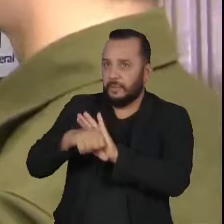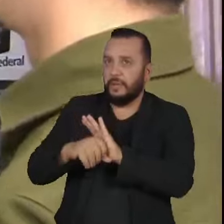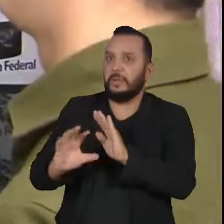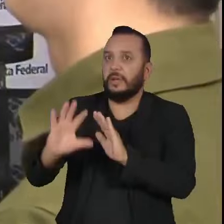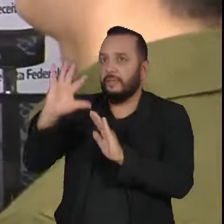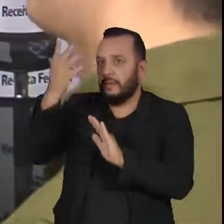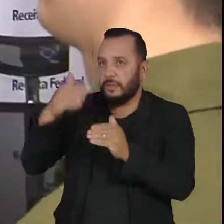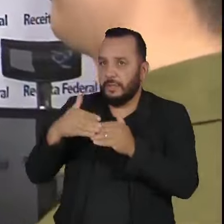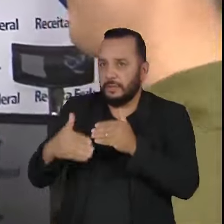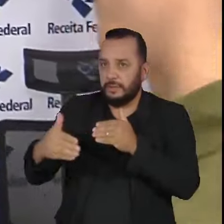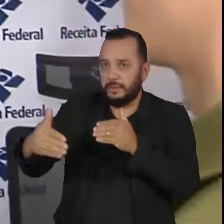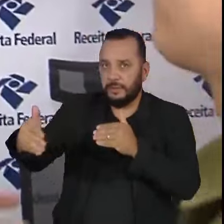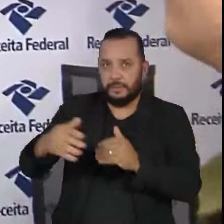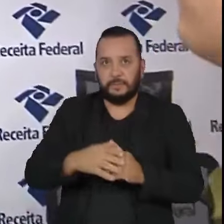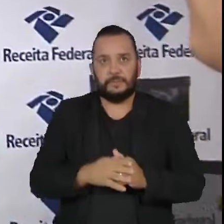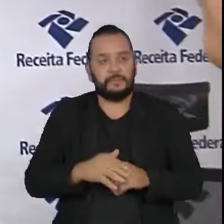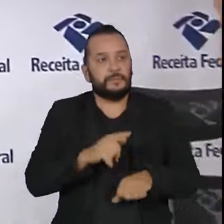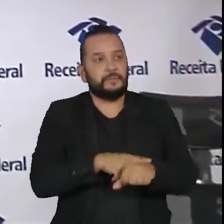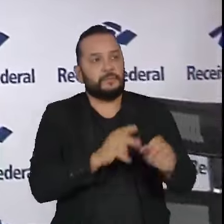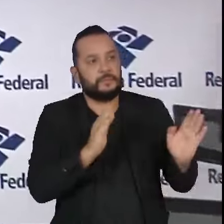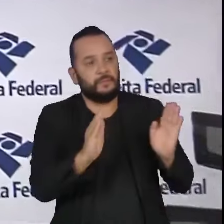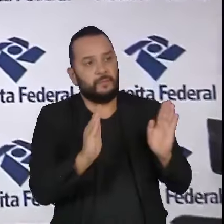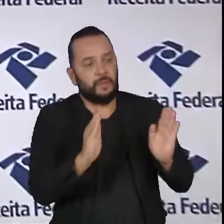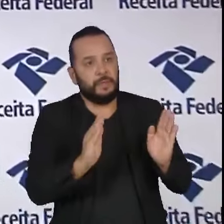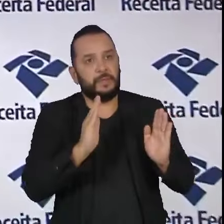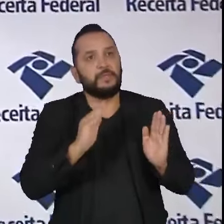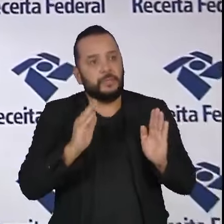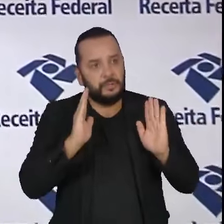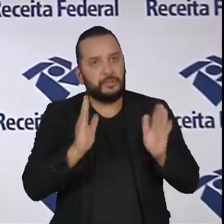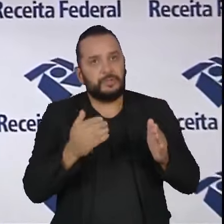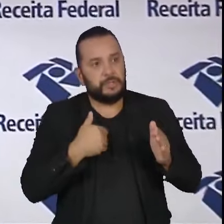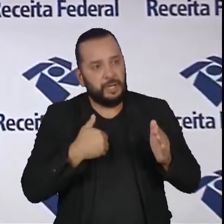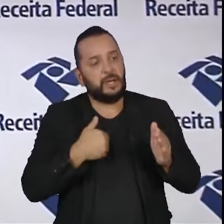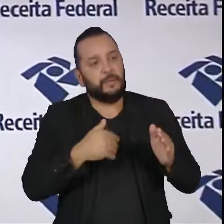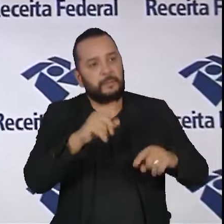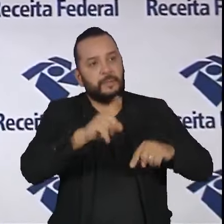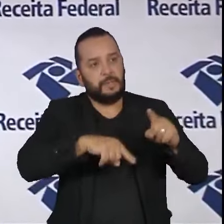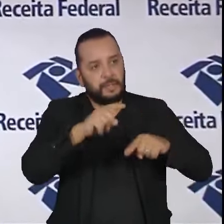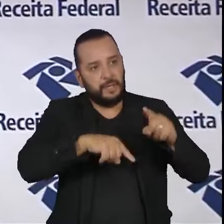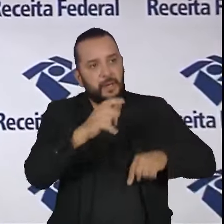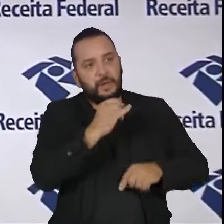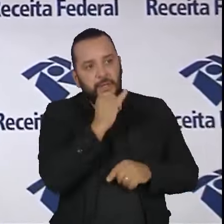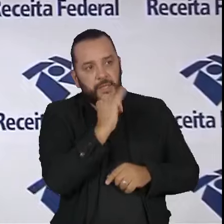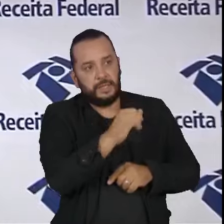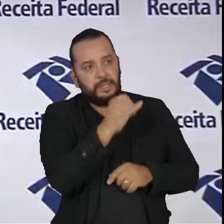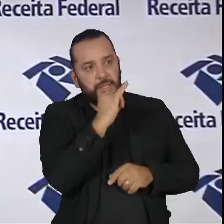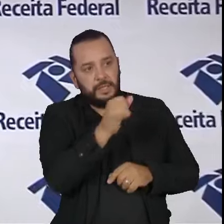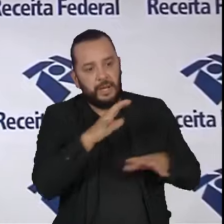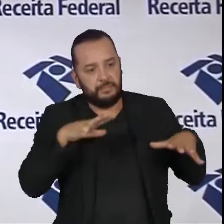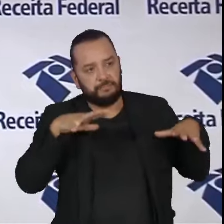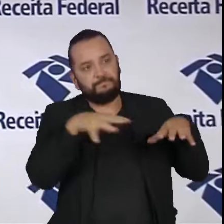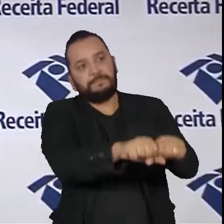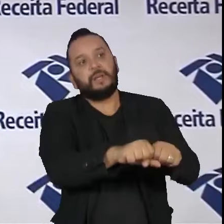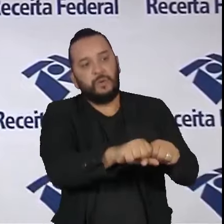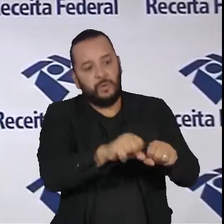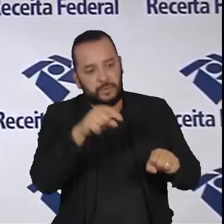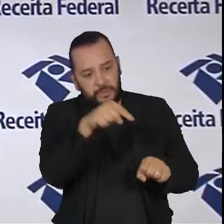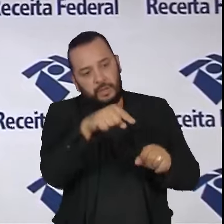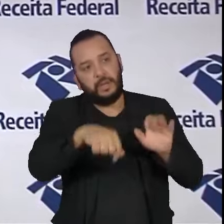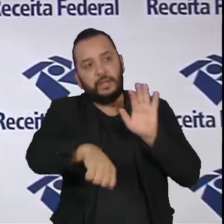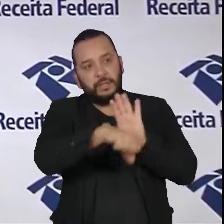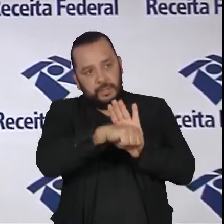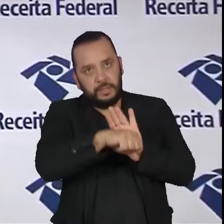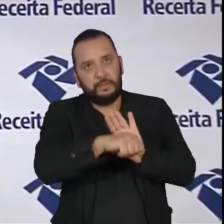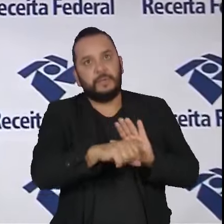pra frente bem né nesse momento tá sendo aprendida a mercadoria que é ilícita né que são cigarros eletrônicos especific tá E aí essa